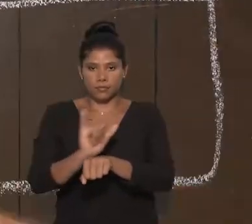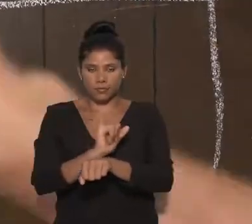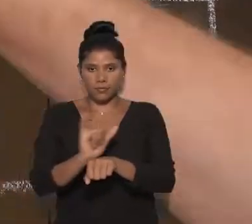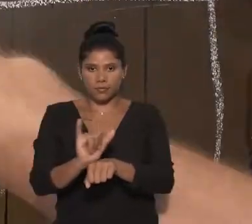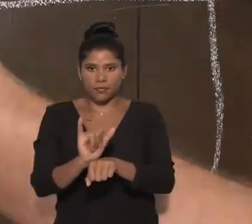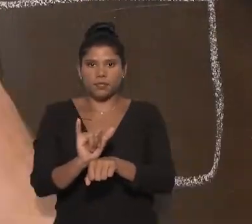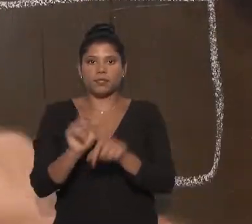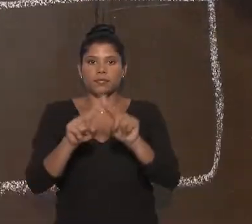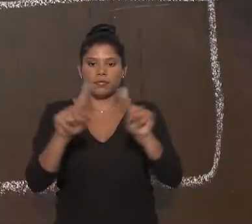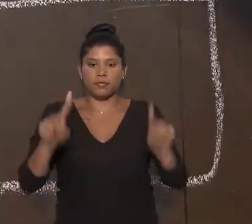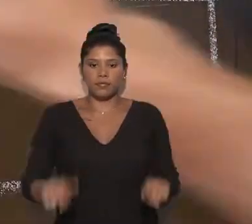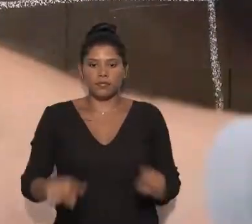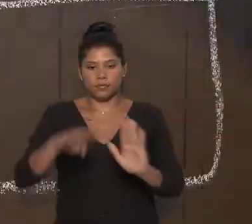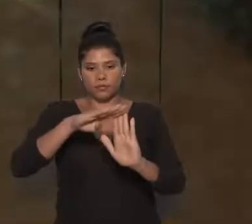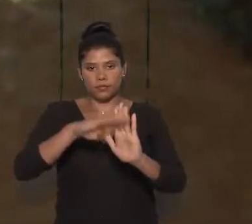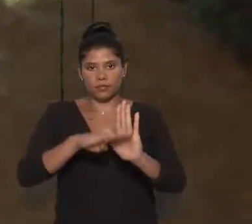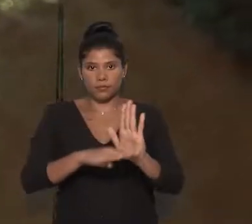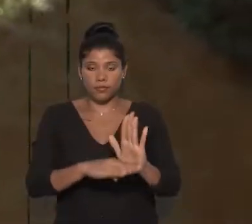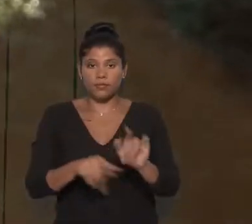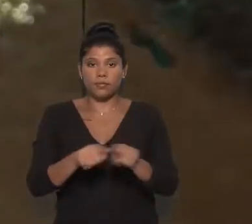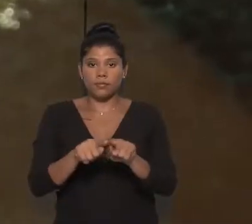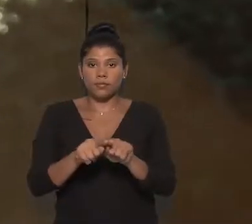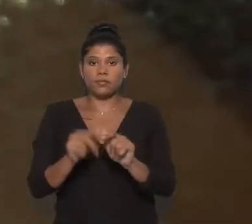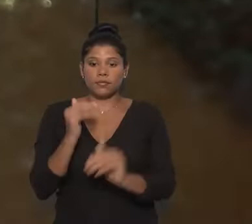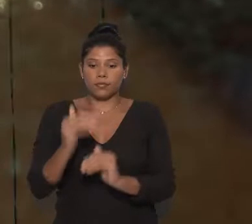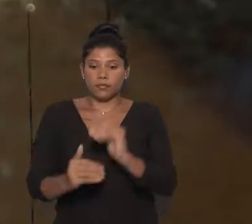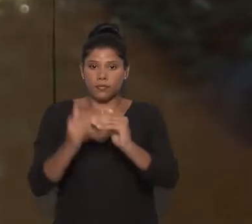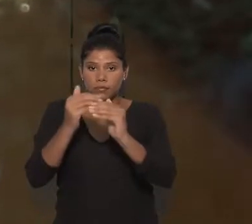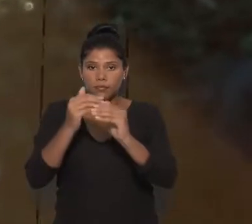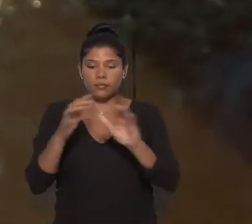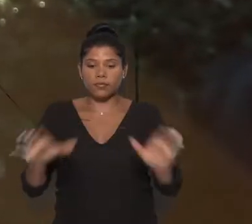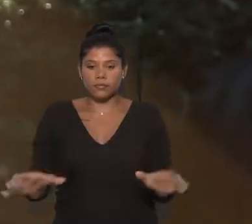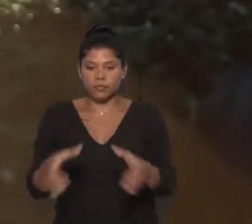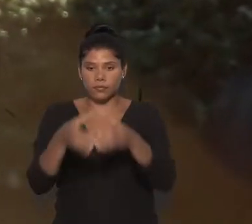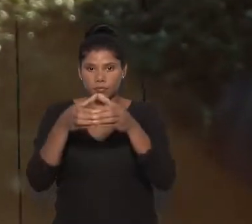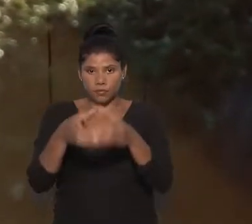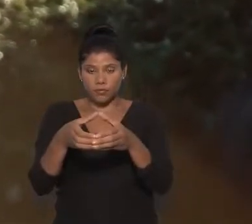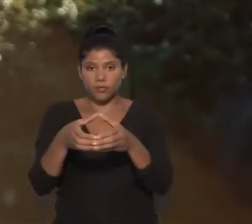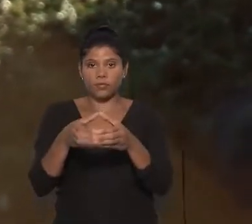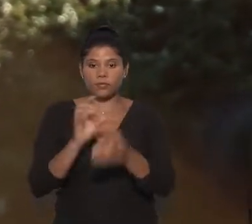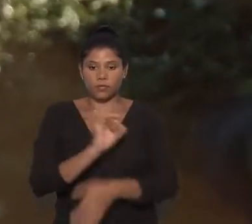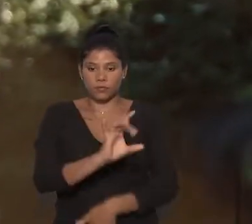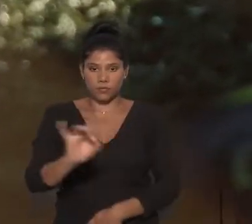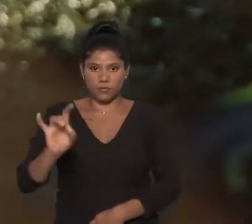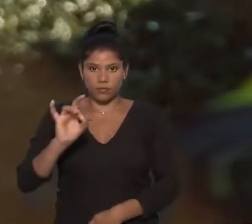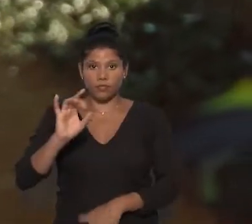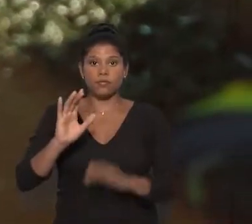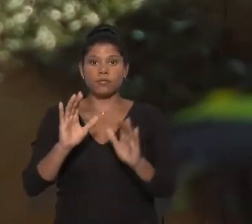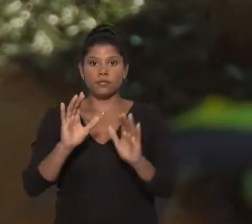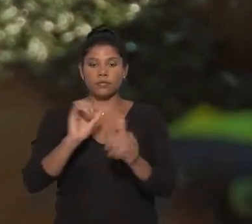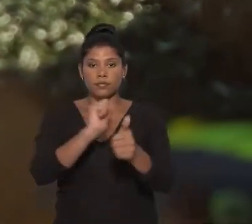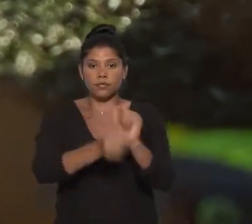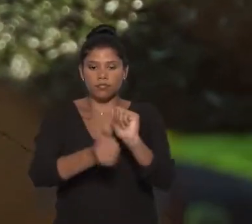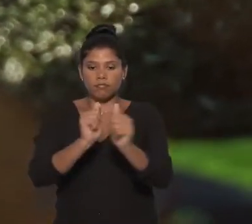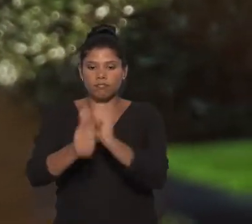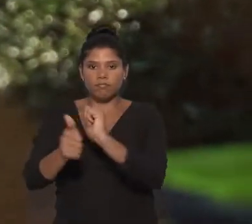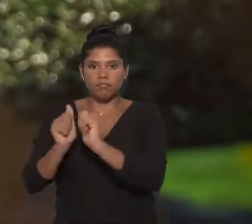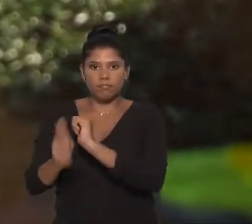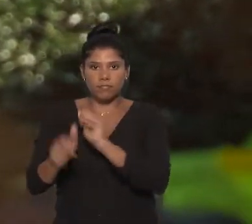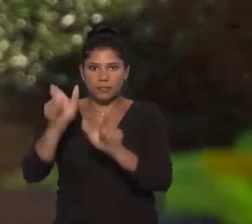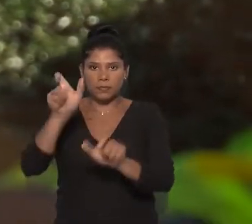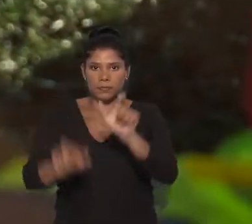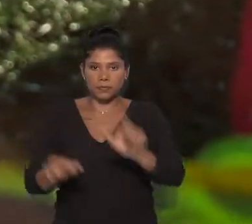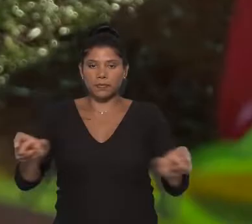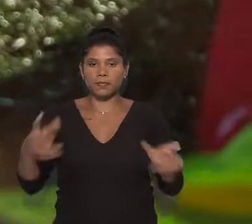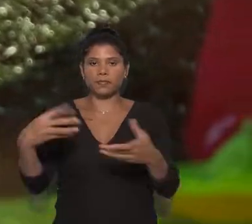os planejamentos, o desenvolvimento de toda uma tarefa a ser desempenhada pelos atletas naquele jogo,